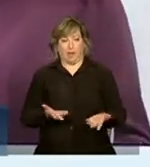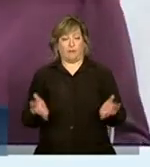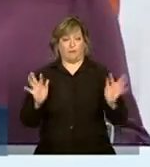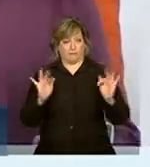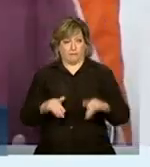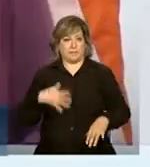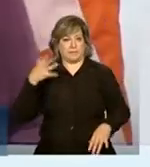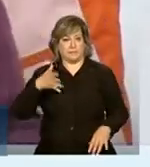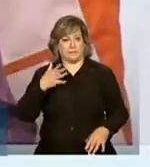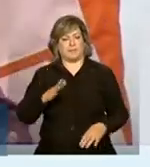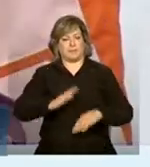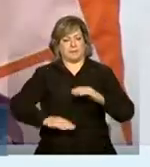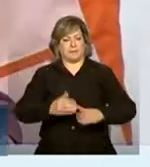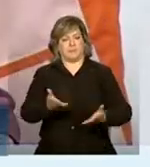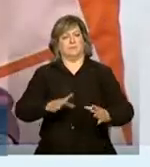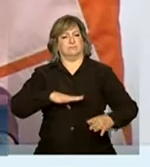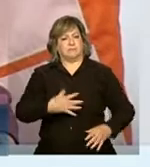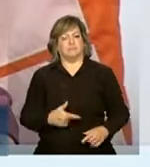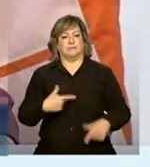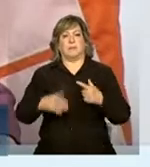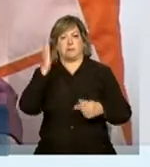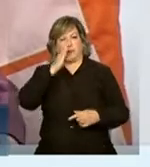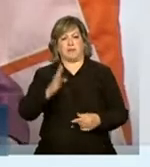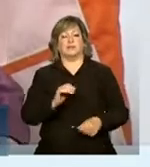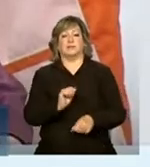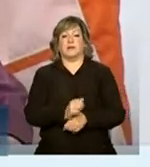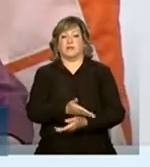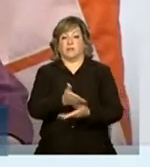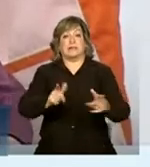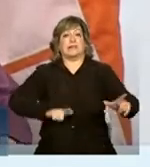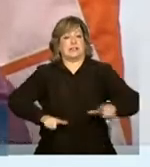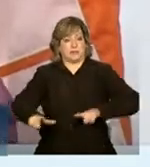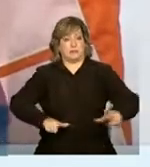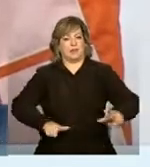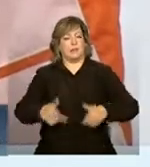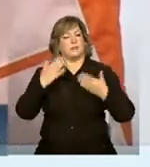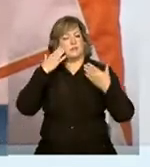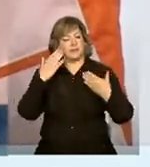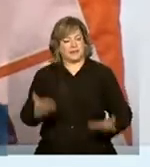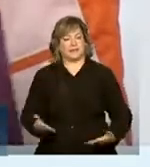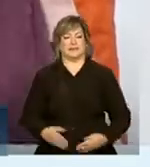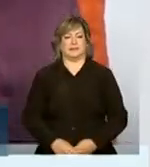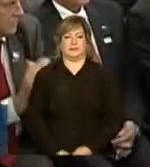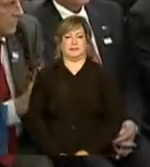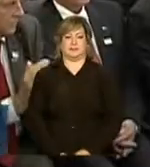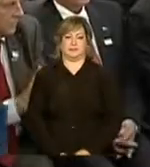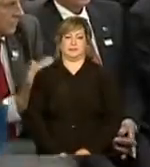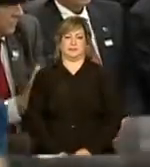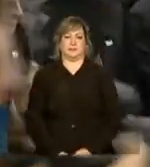finalizar, mãos à obra, pois o Brasil conta com o trabalho de vocês. Obrigada.